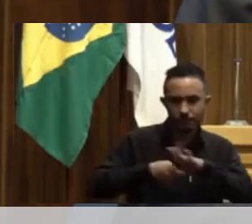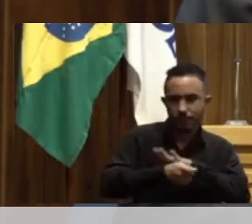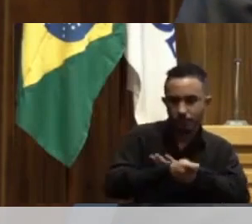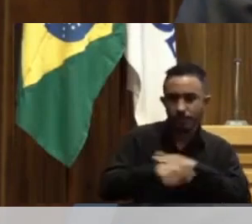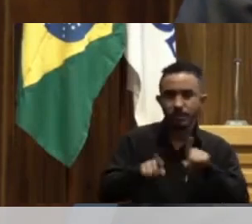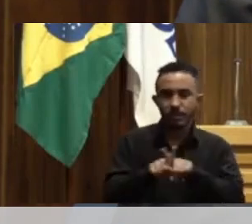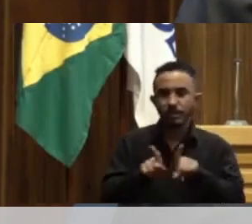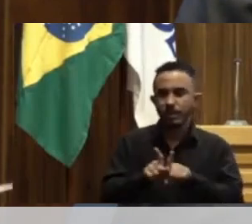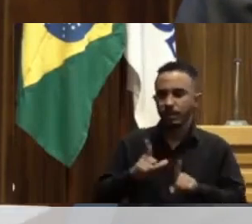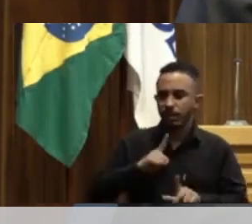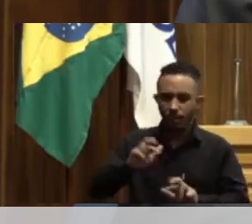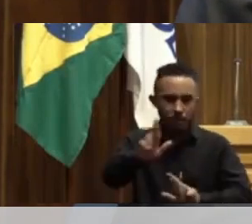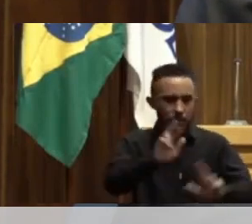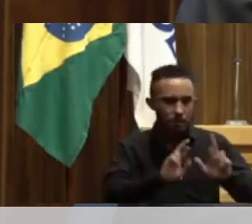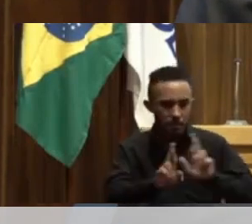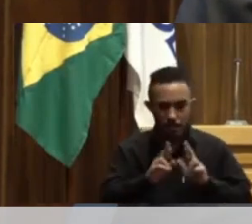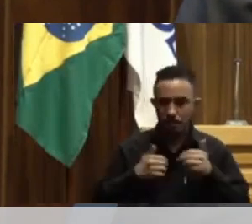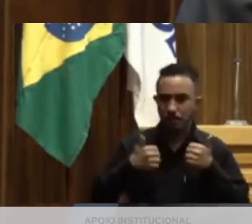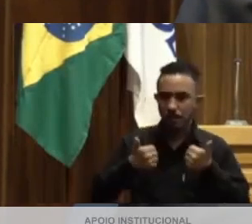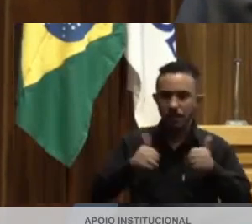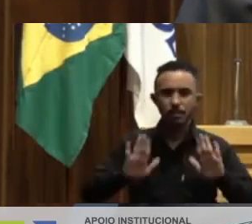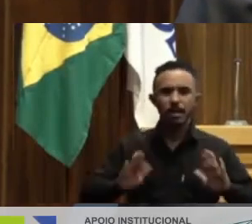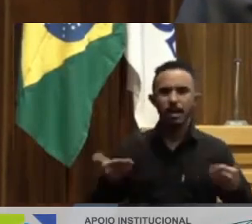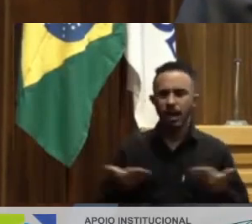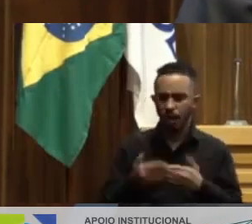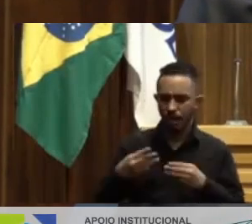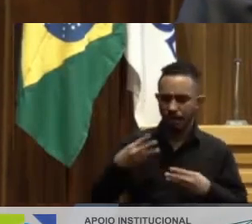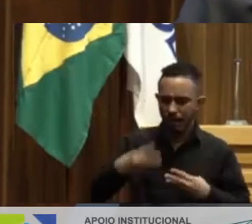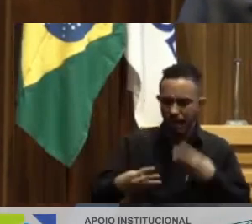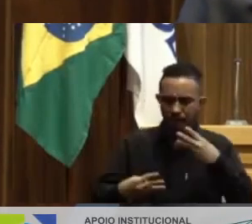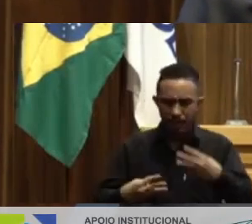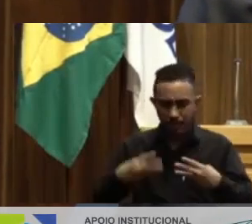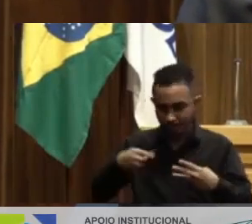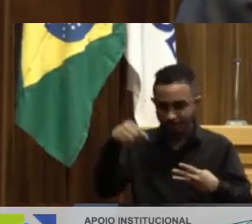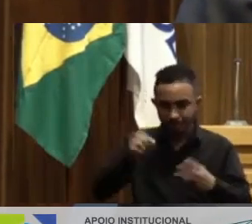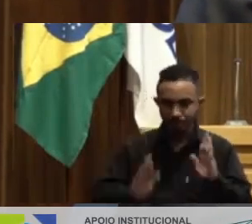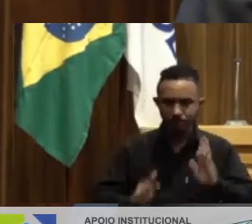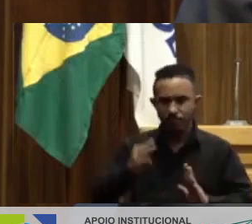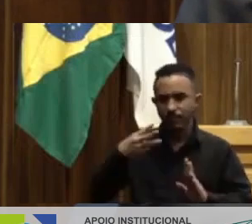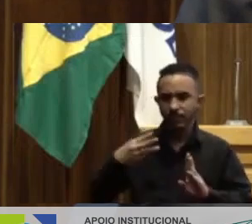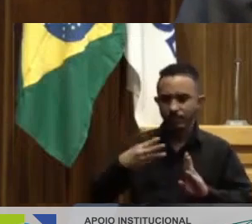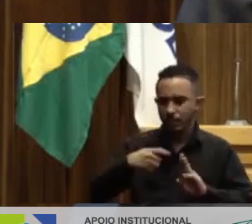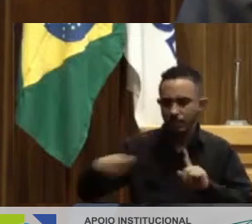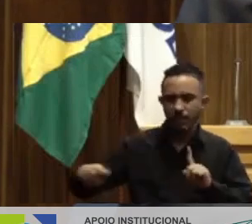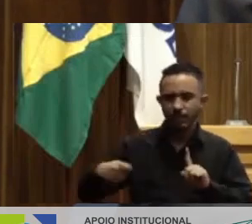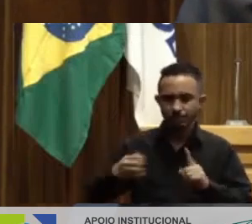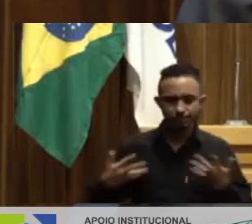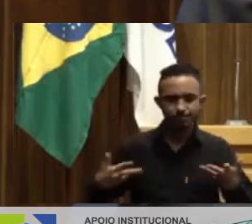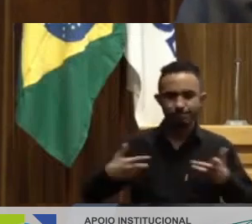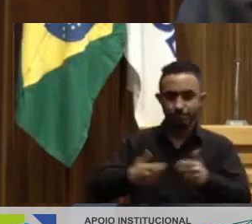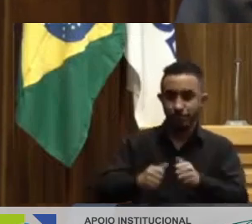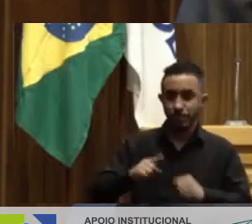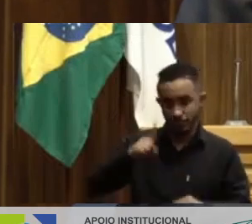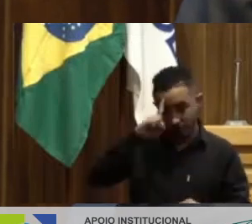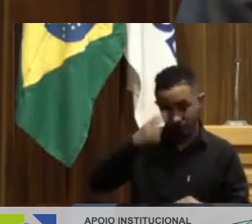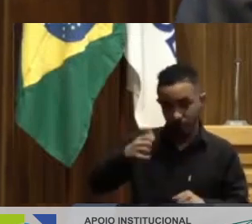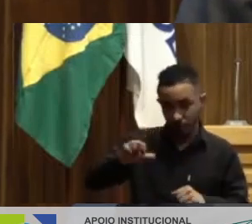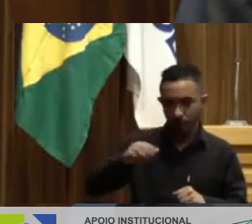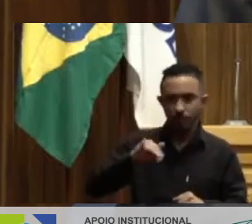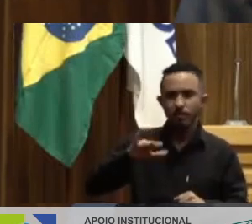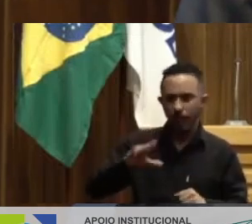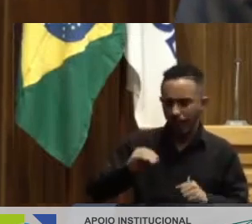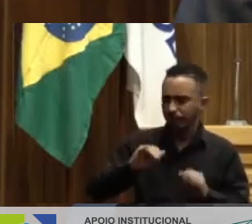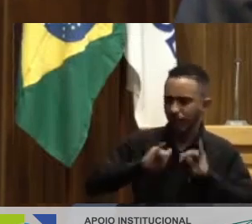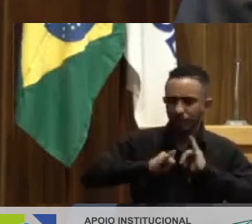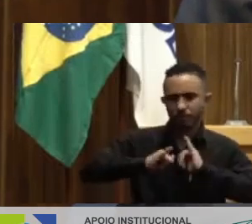tivemos um bom resultado. Só que nós estamos tendo um trimestre extraordinário. Nós vamos dar os resultados no dia 9 de maio, vocês estão